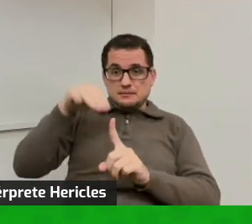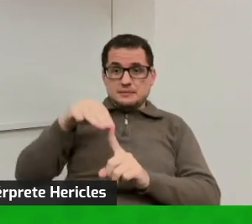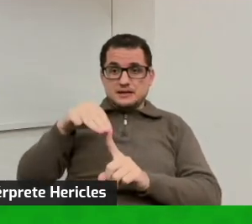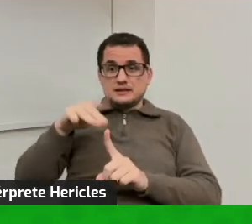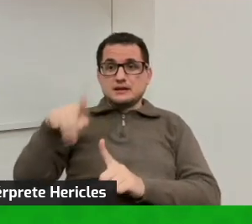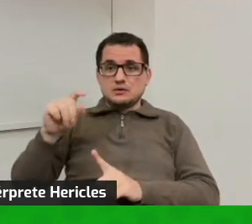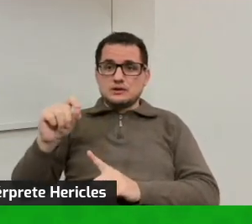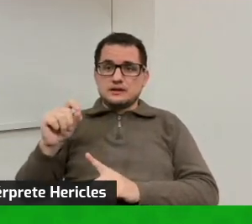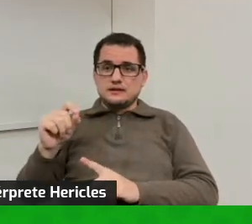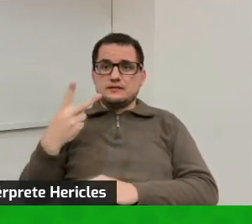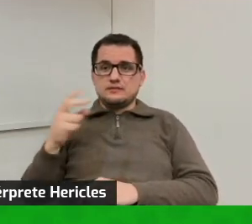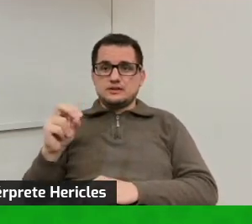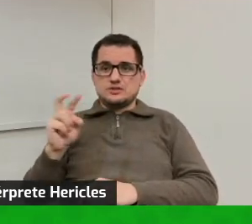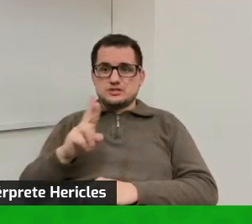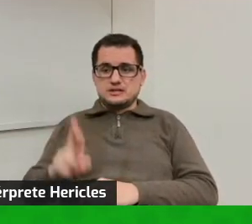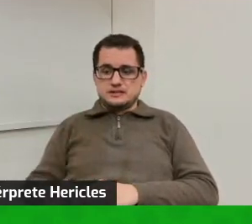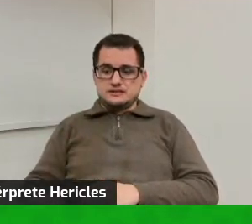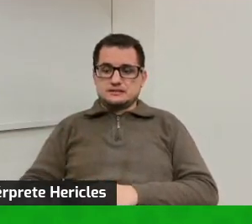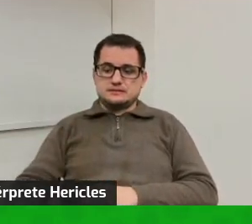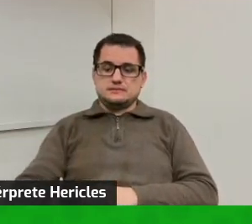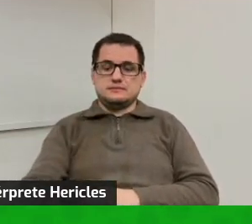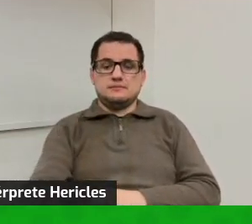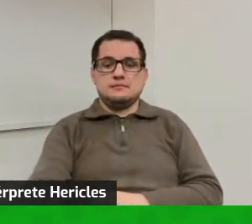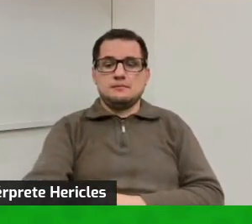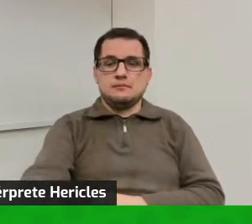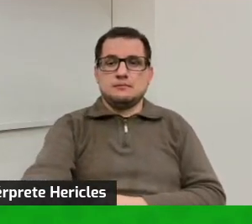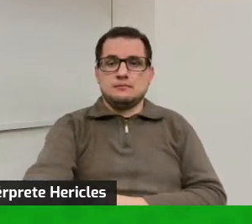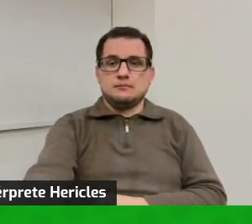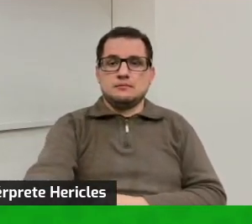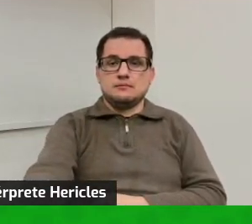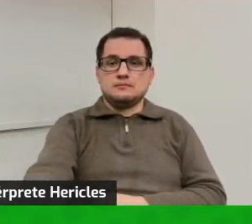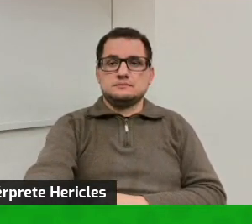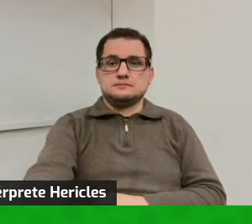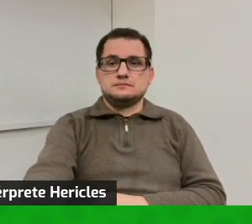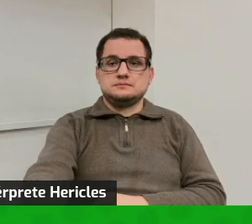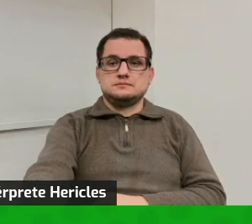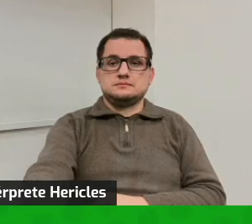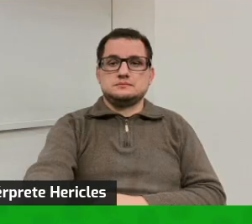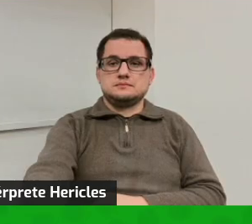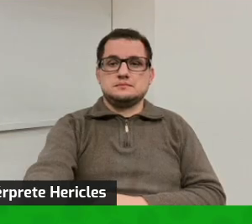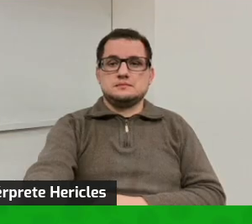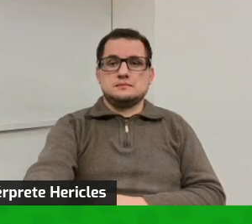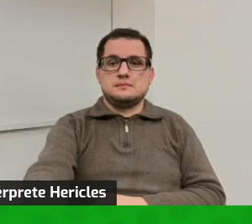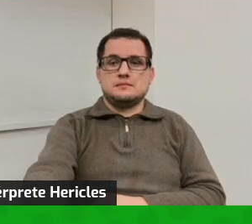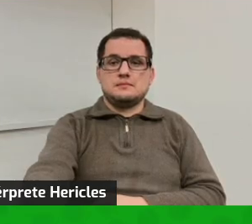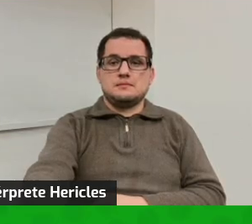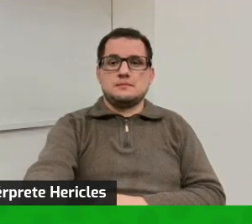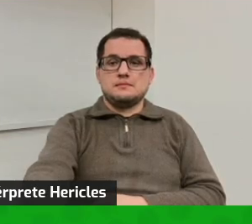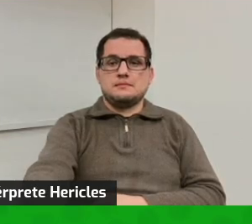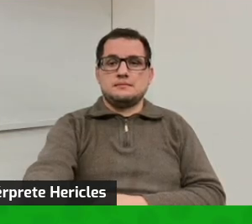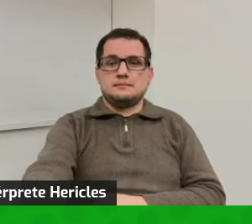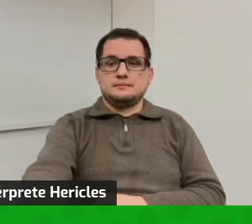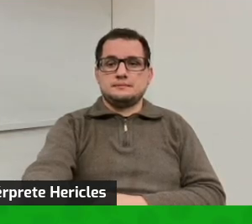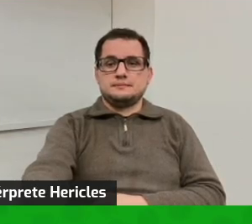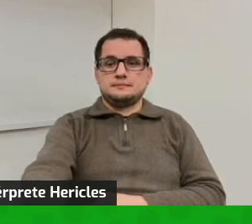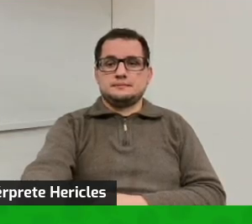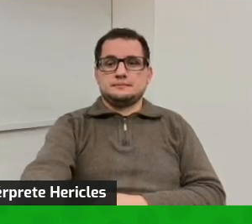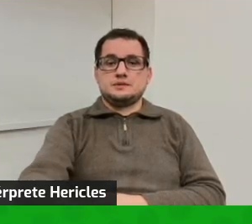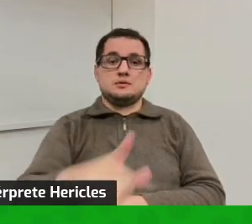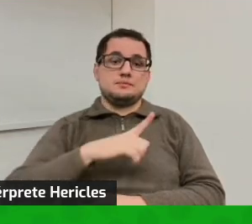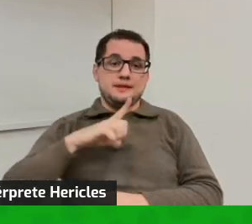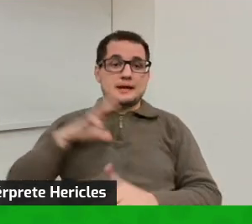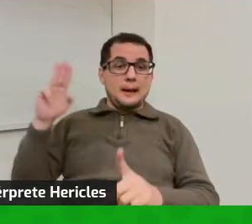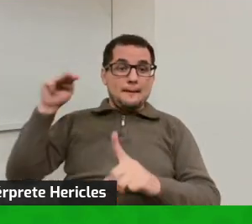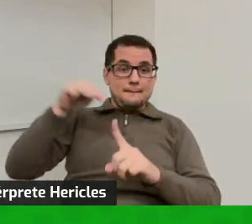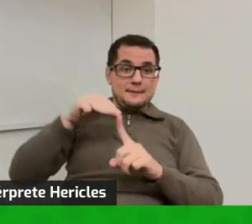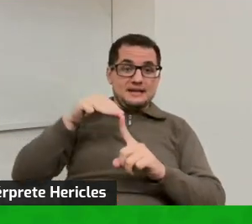é R$20, por exemplo. Então, vou colocar aqui a minha meta é R$20. E